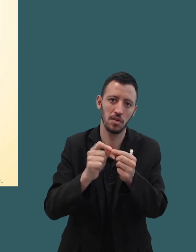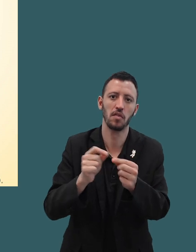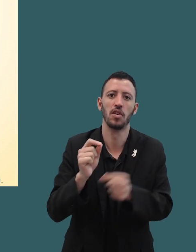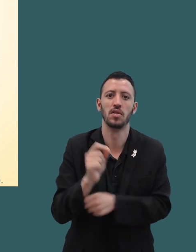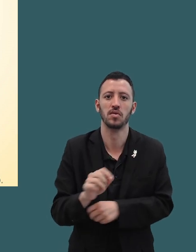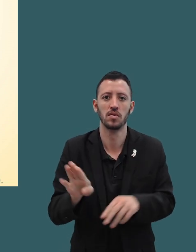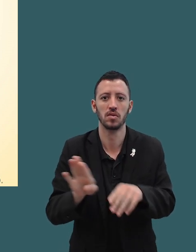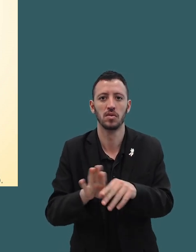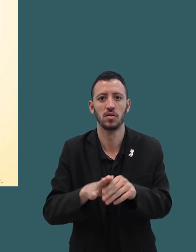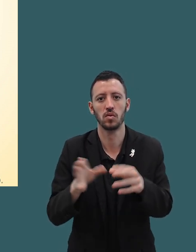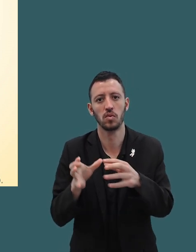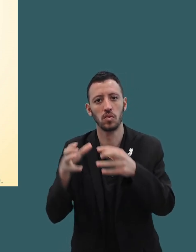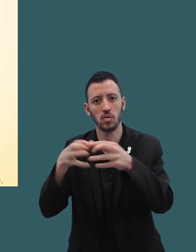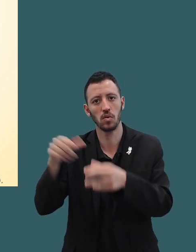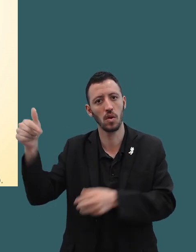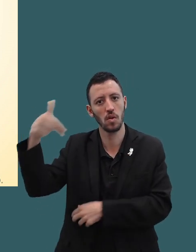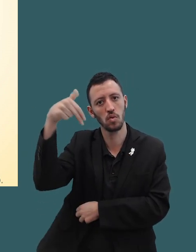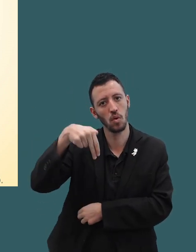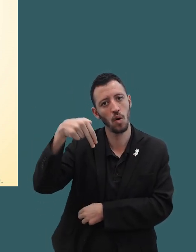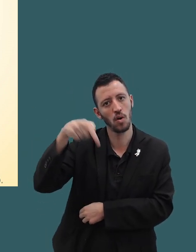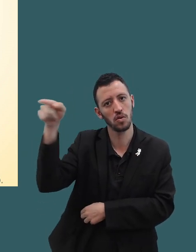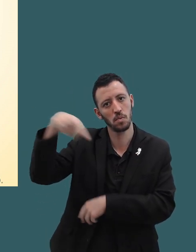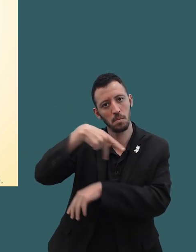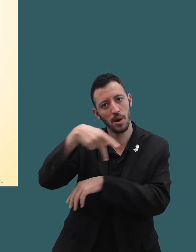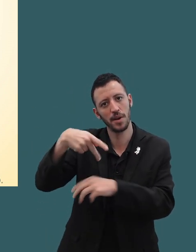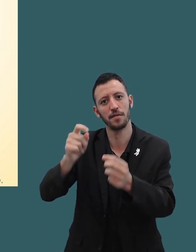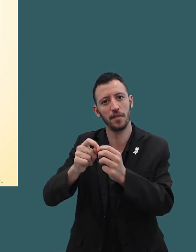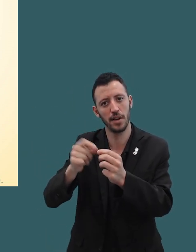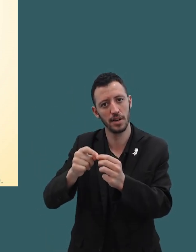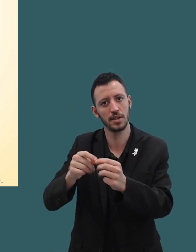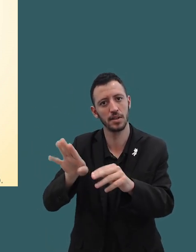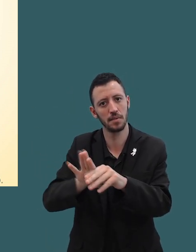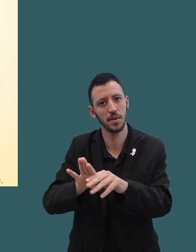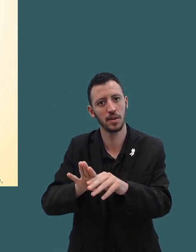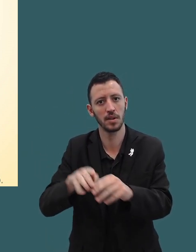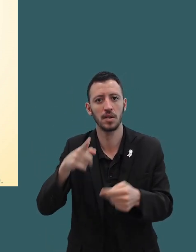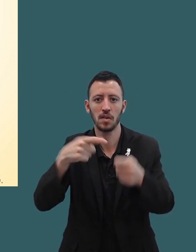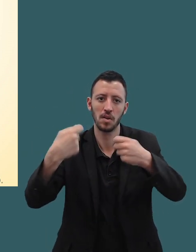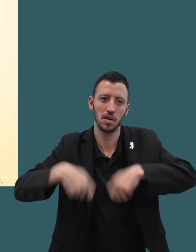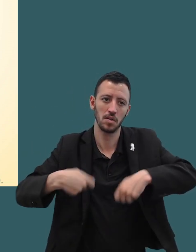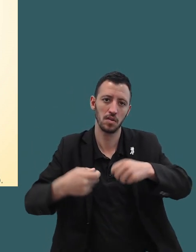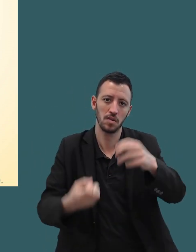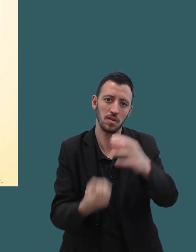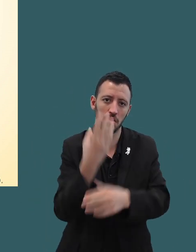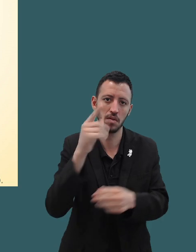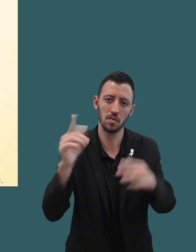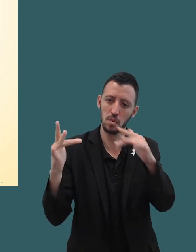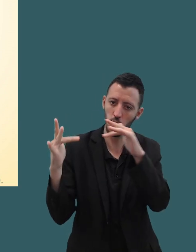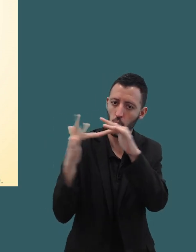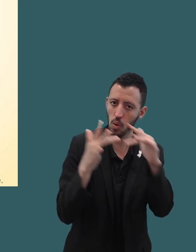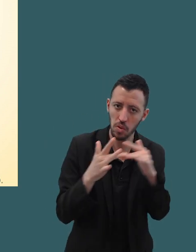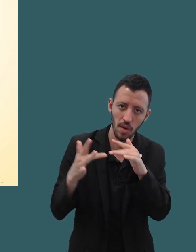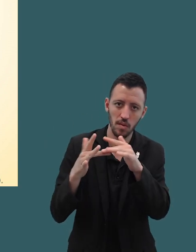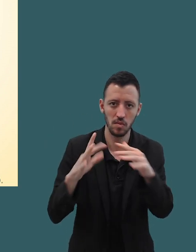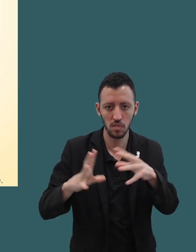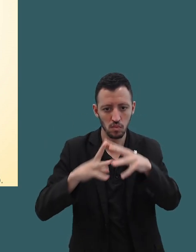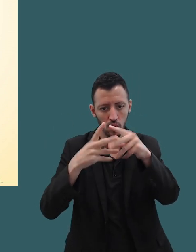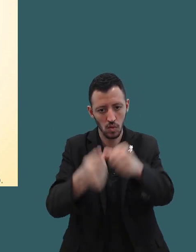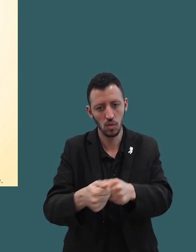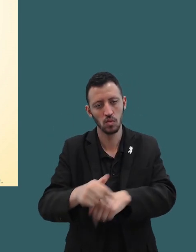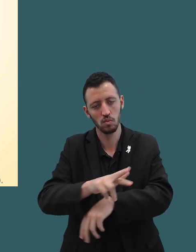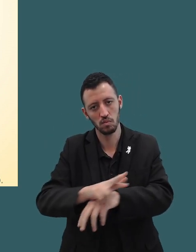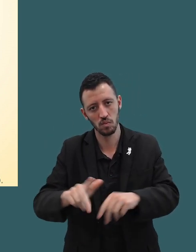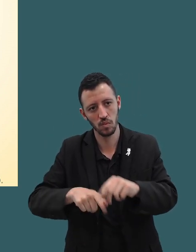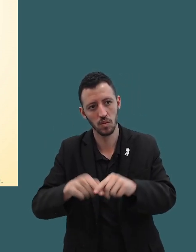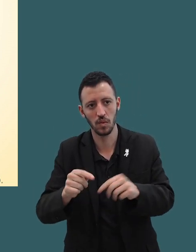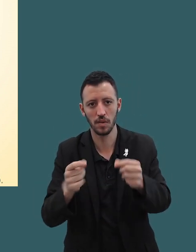que a turma lá no norte do país está fazendo. Mas era necessário criar uma conexão entre essas